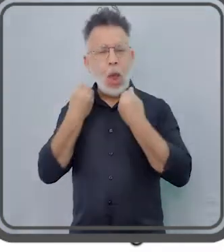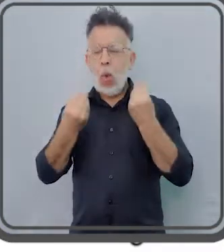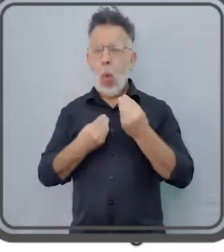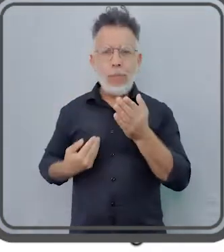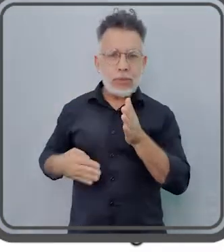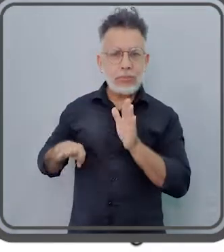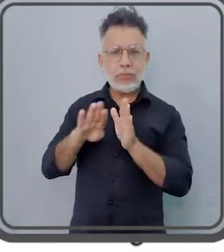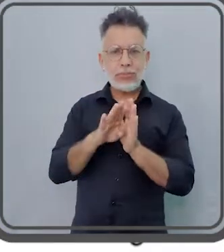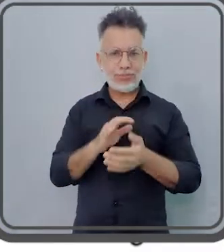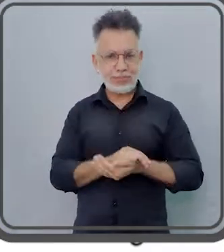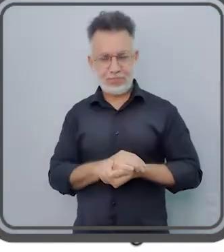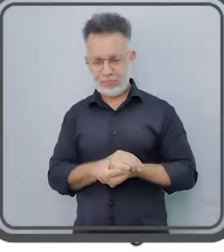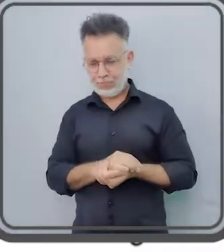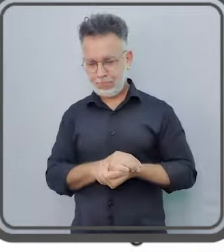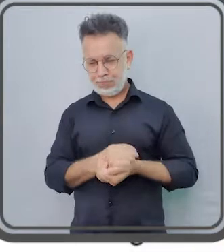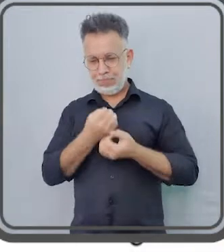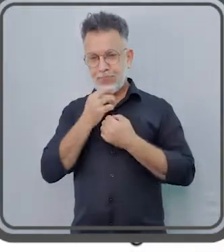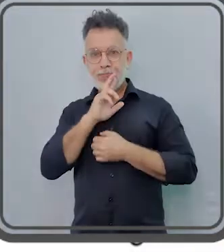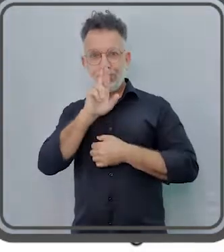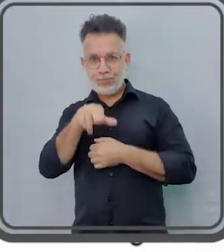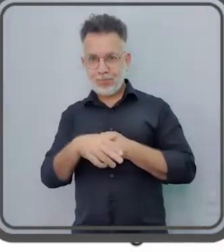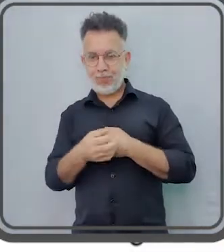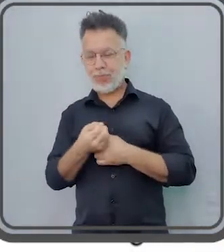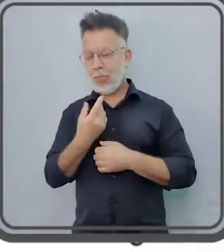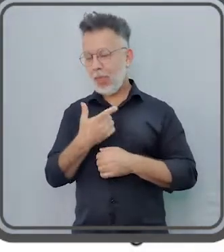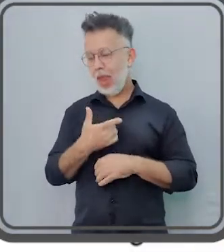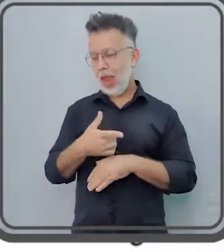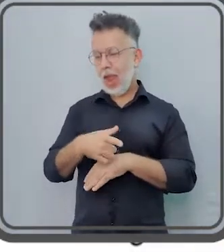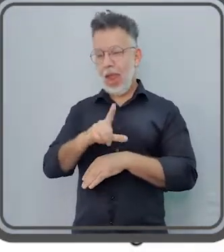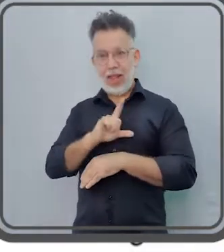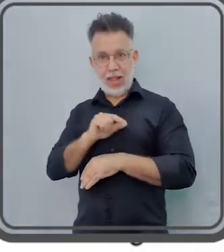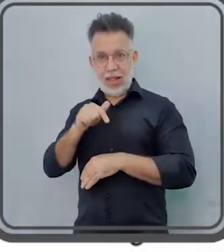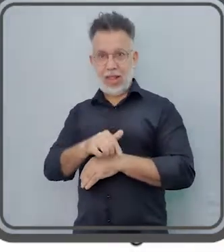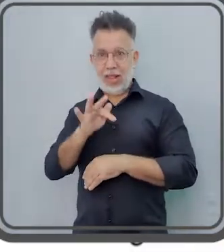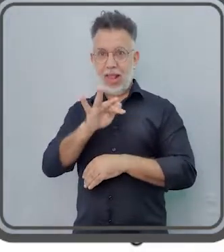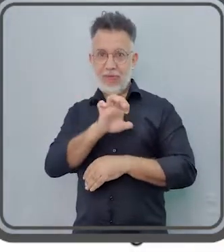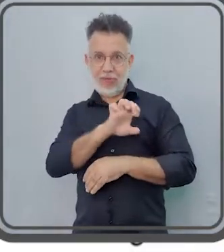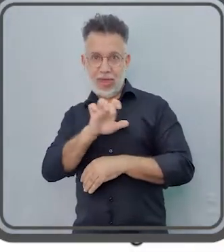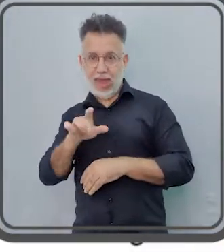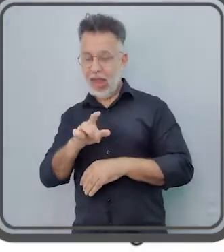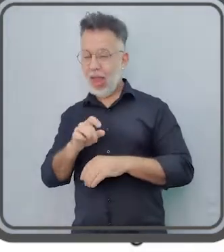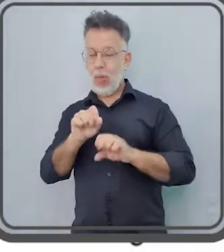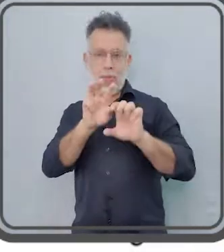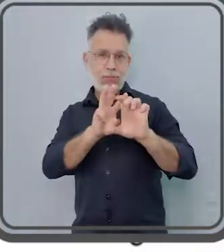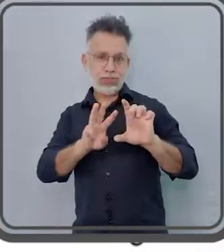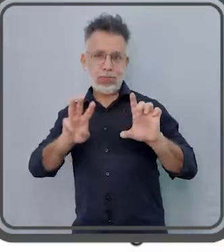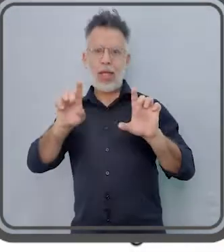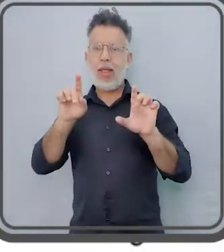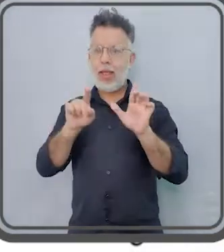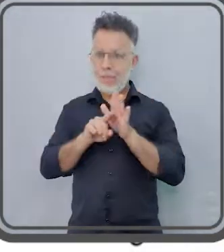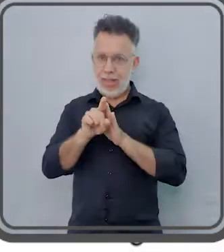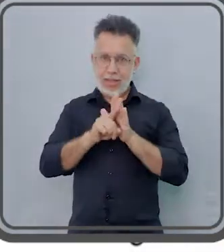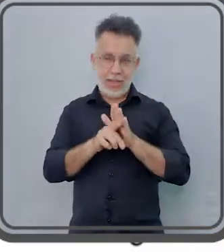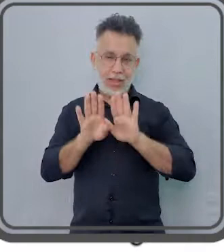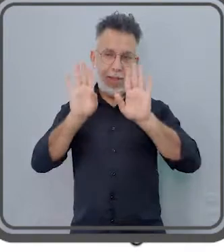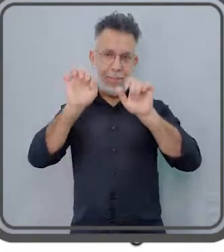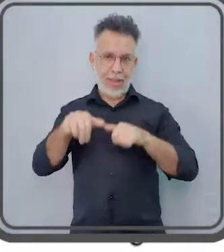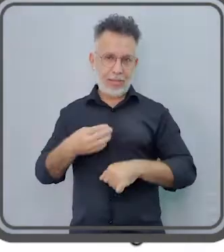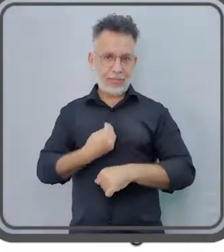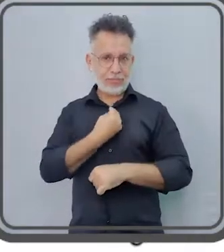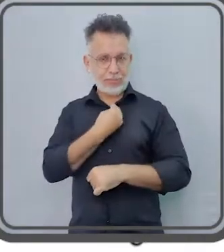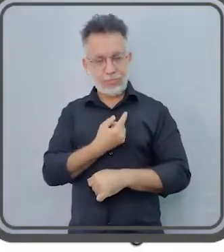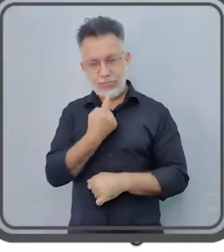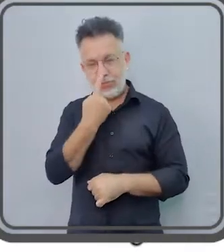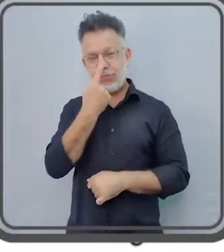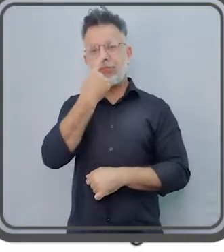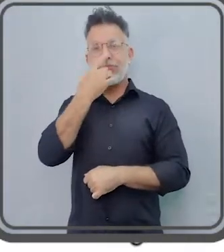nesse mercado? Bom, antes de tudo, a Fio é uma plataforma de pesquisa de bem-estar sobre